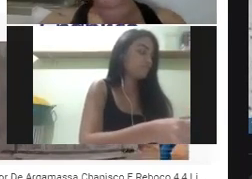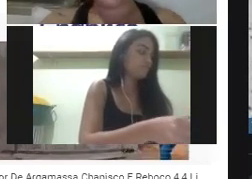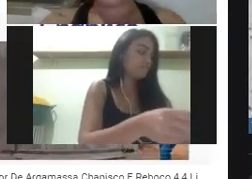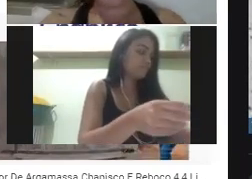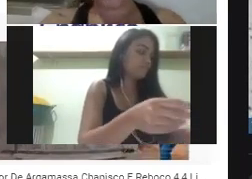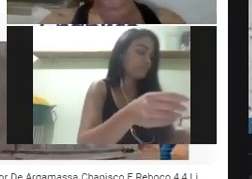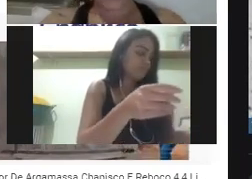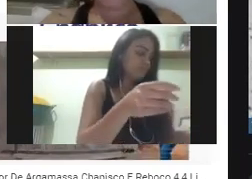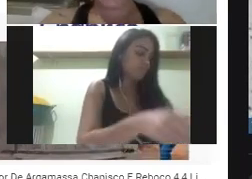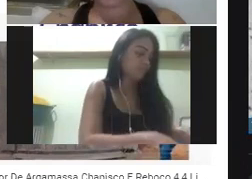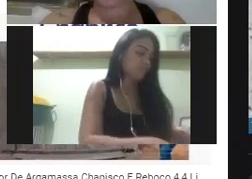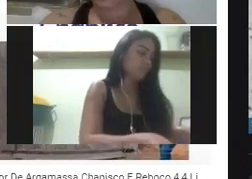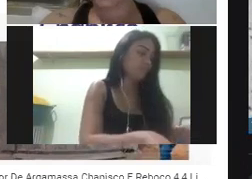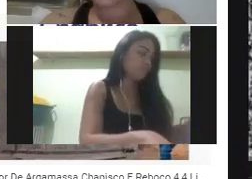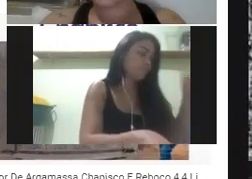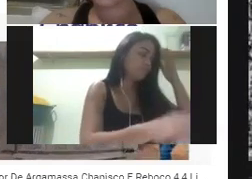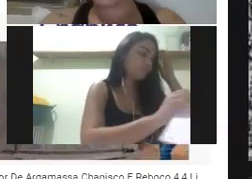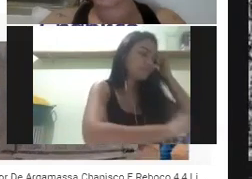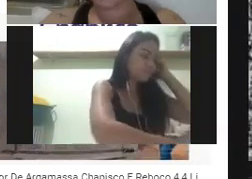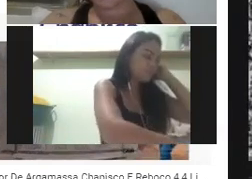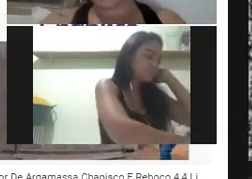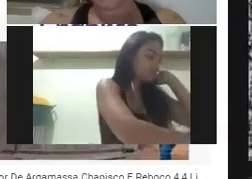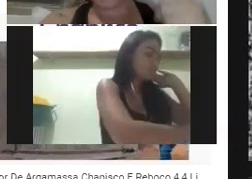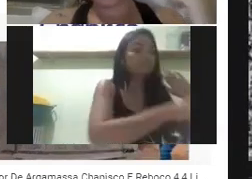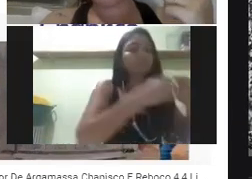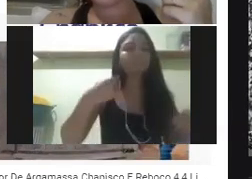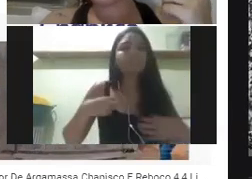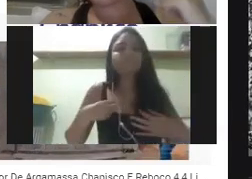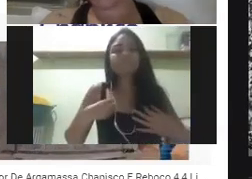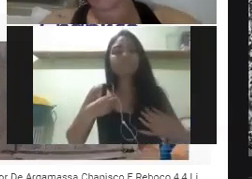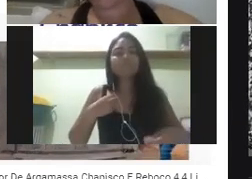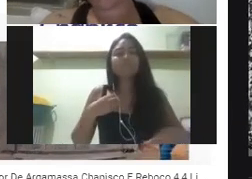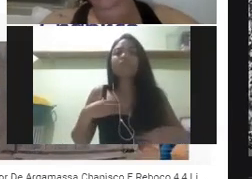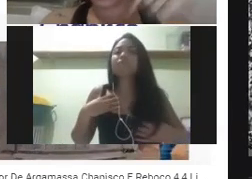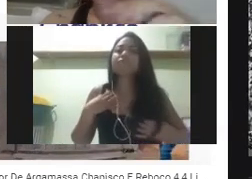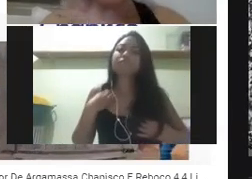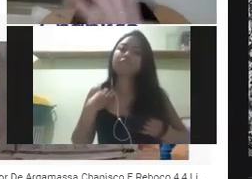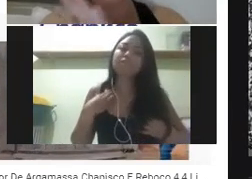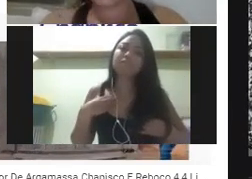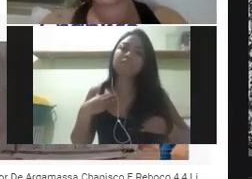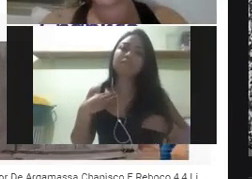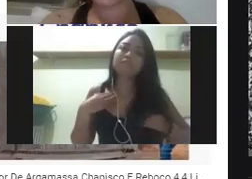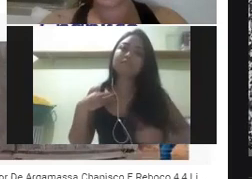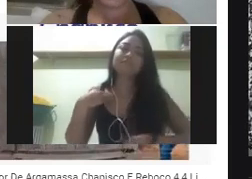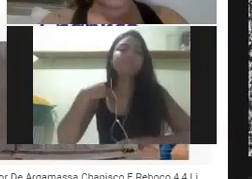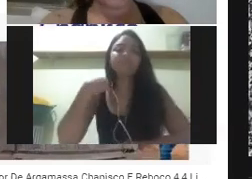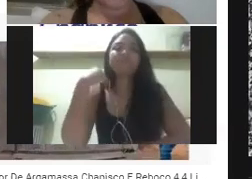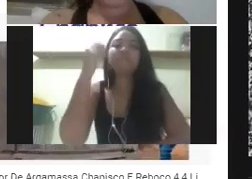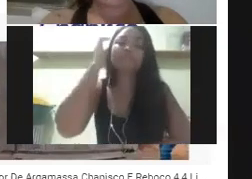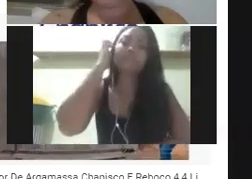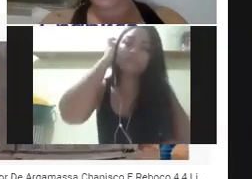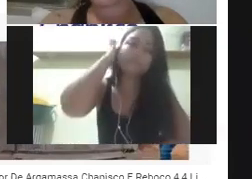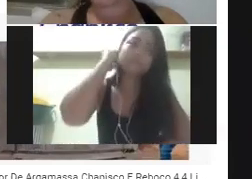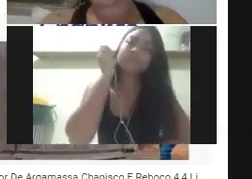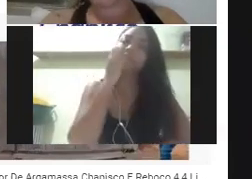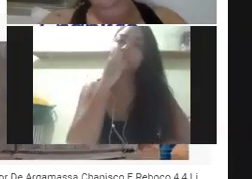um chapisco. Um chapisco é assim. Depois a gente vai aprender sobre isso quando chegar lá, mas só para vocês entenderem. Ou